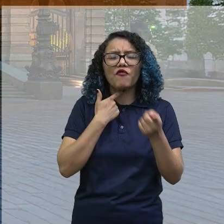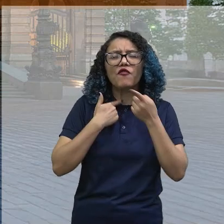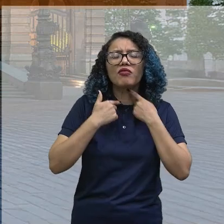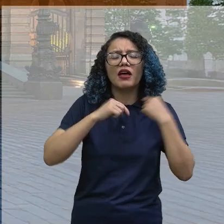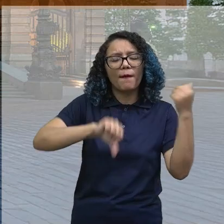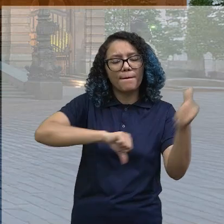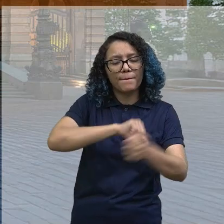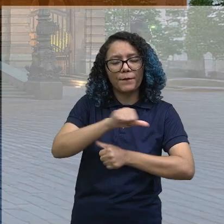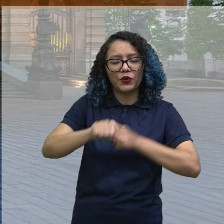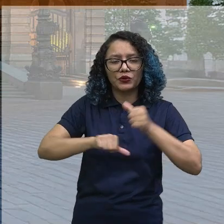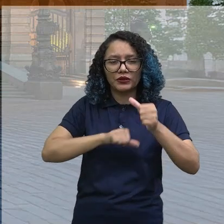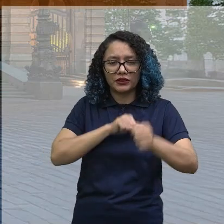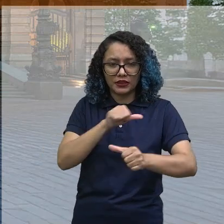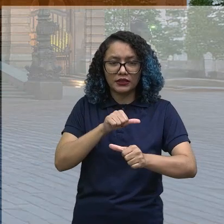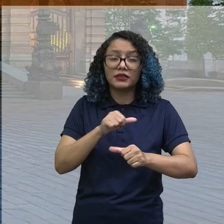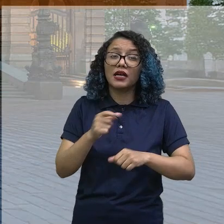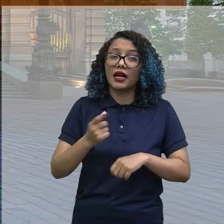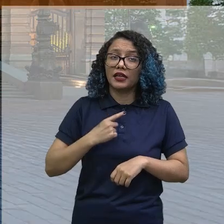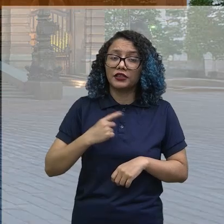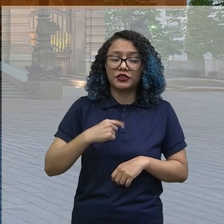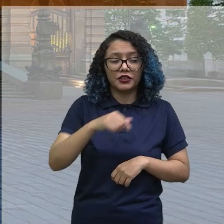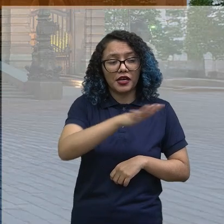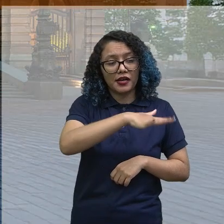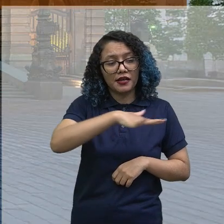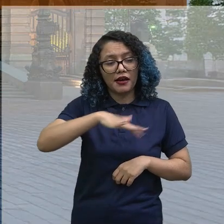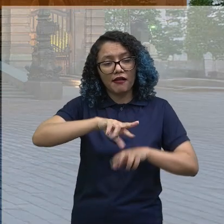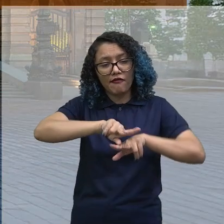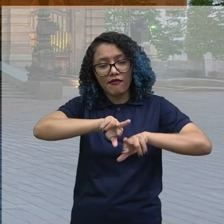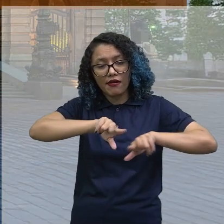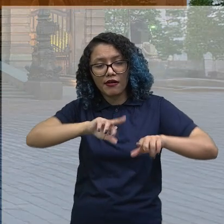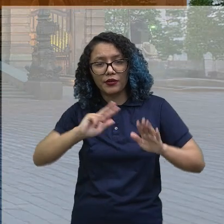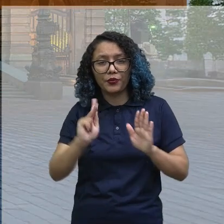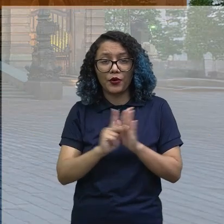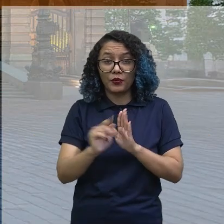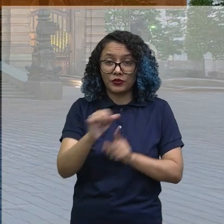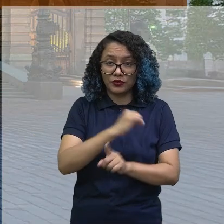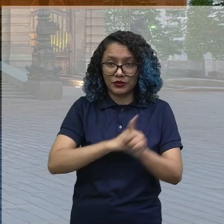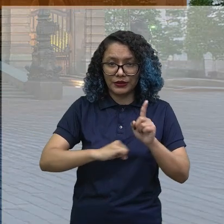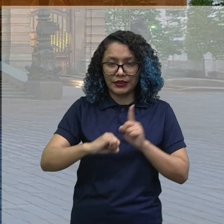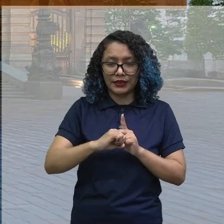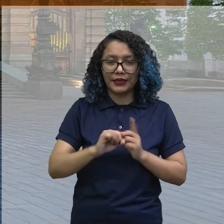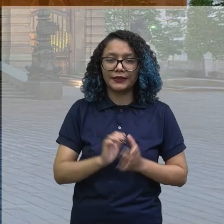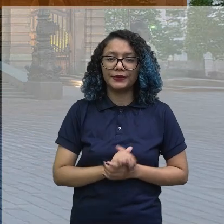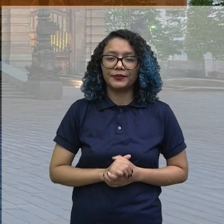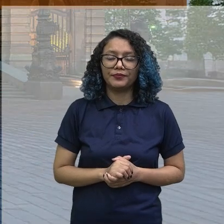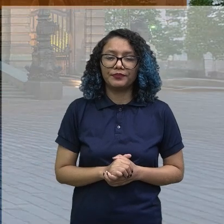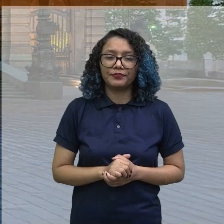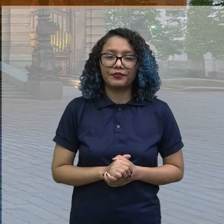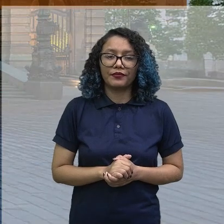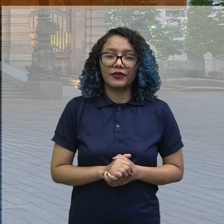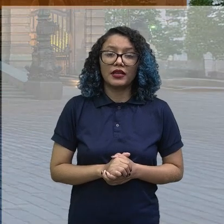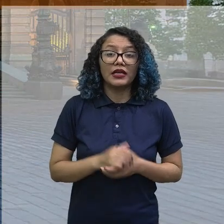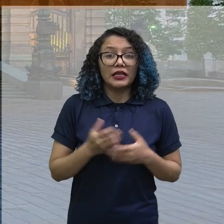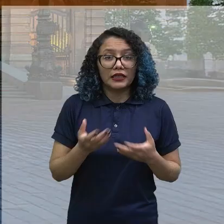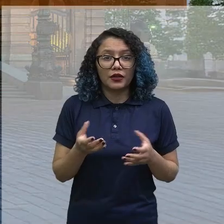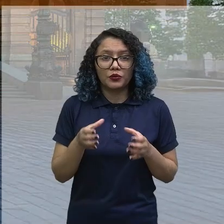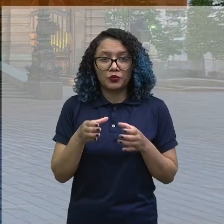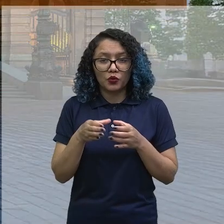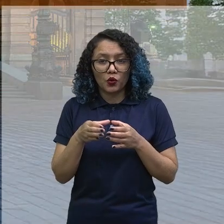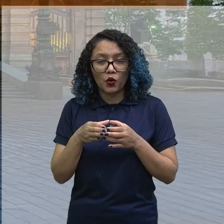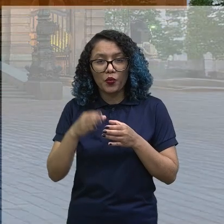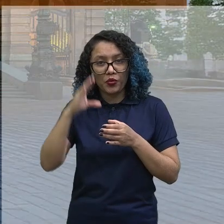tomava conta de diversos setores da sociedade. E assim como os tenentes, né,